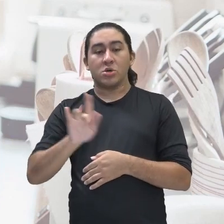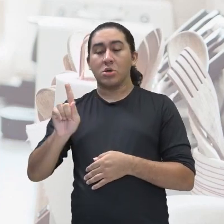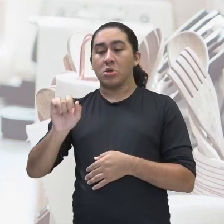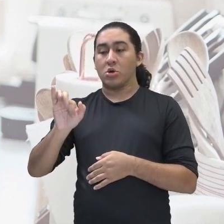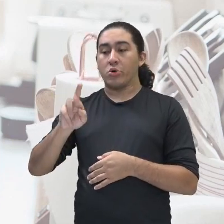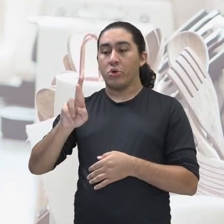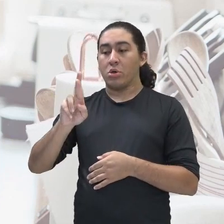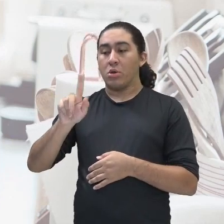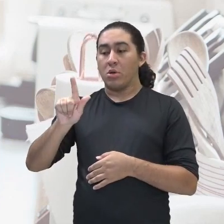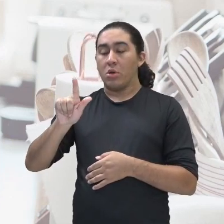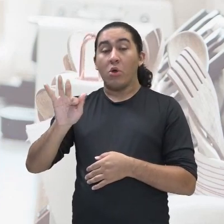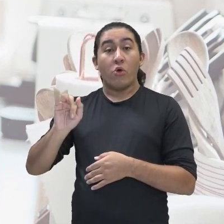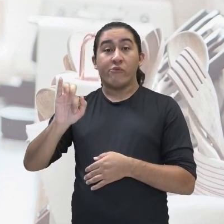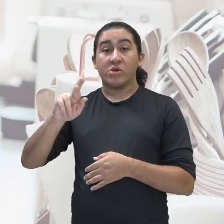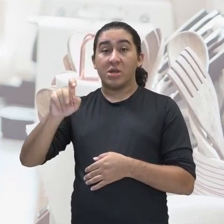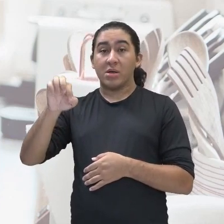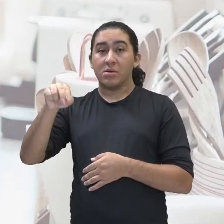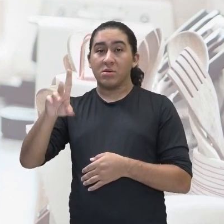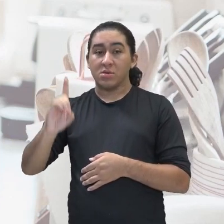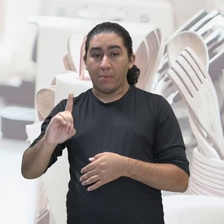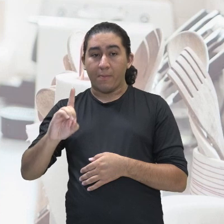temos stepbrother,